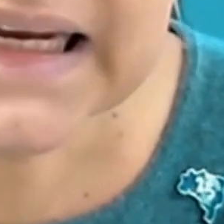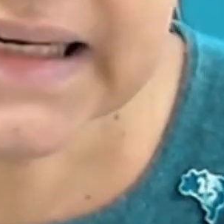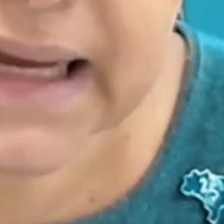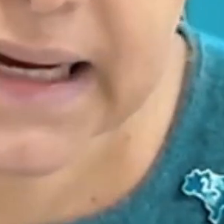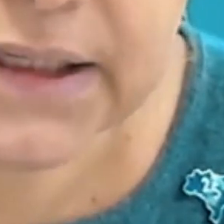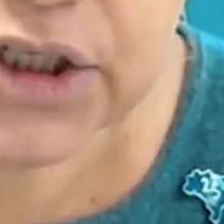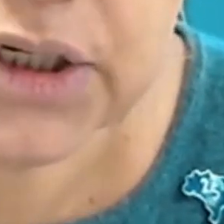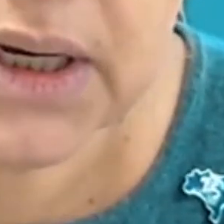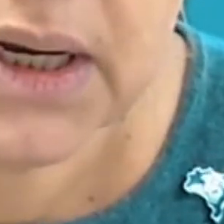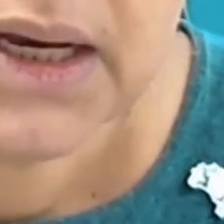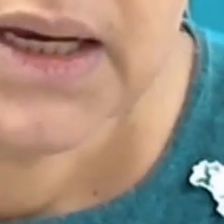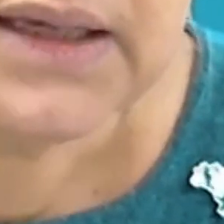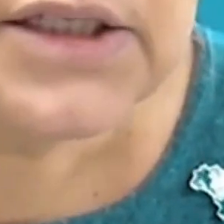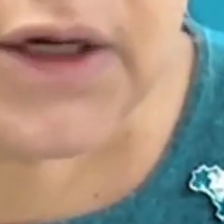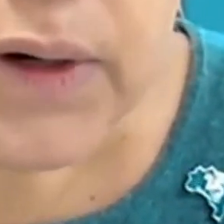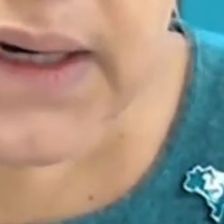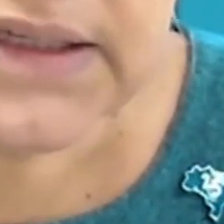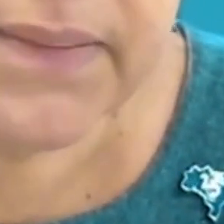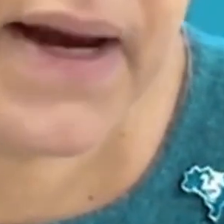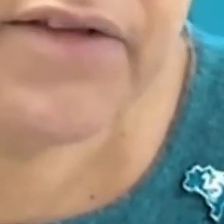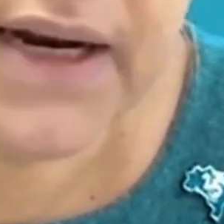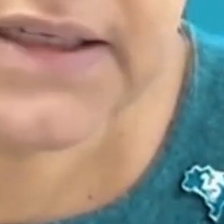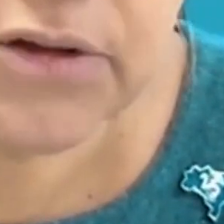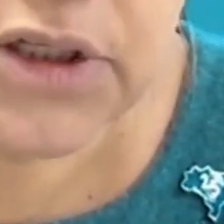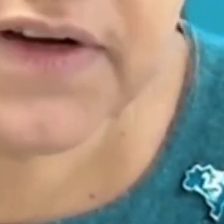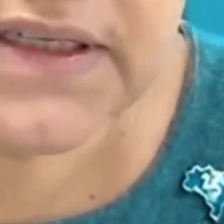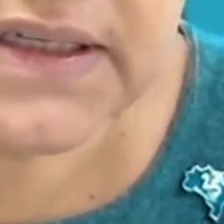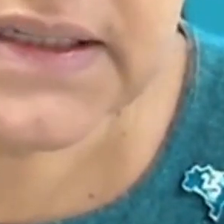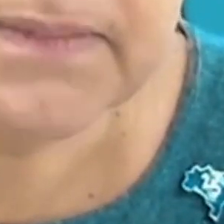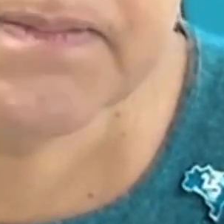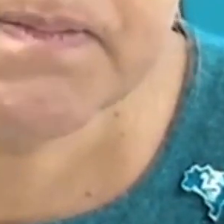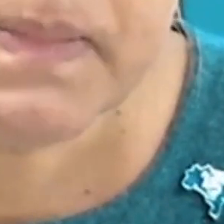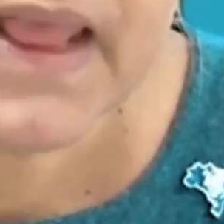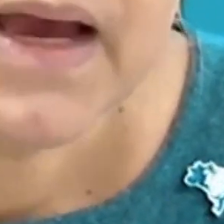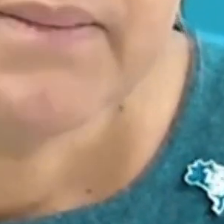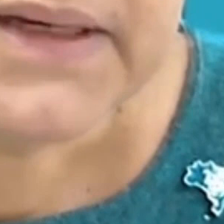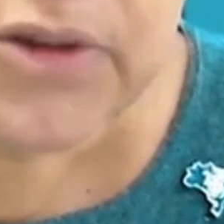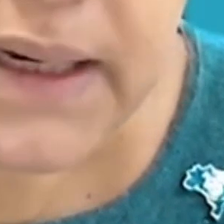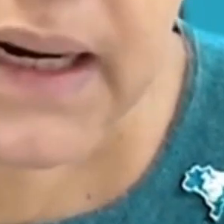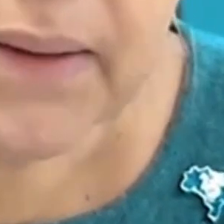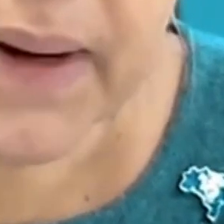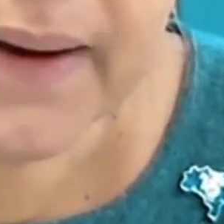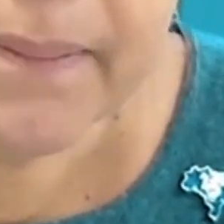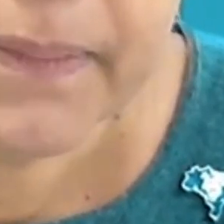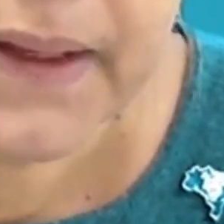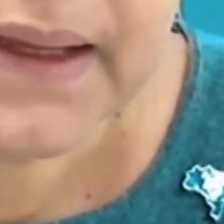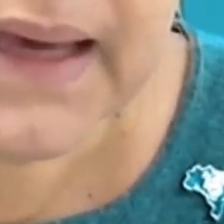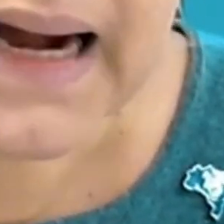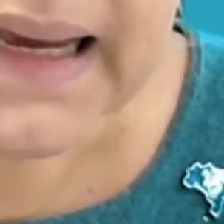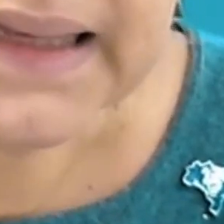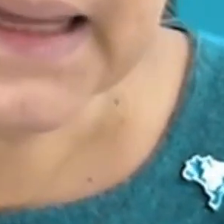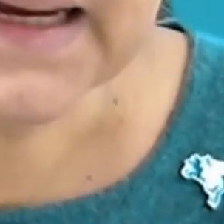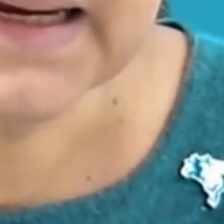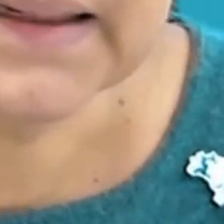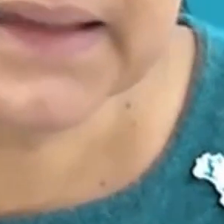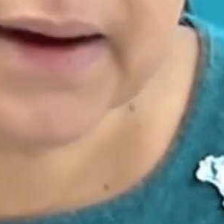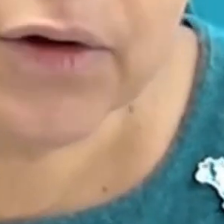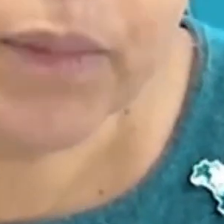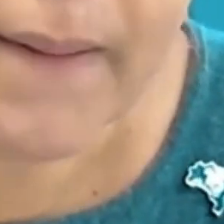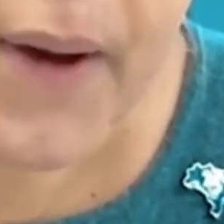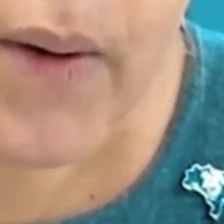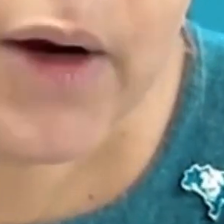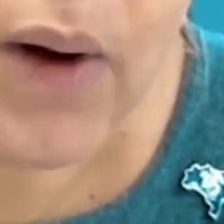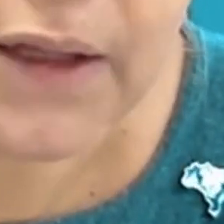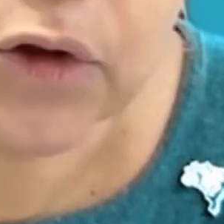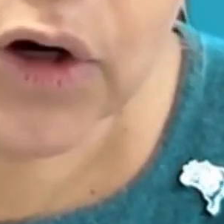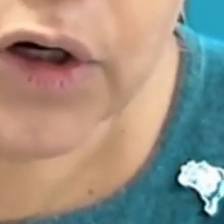dar celeridade e segurança para a avaliação das vacinas. Mas eu queria lembrar que além